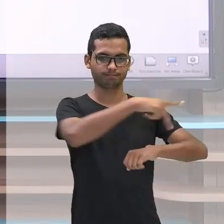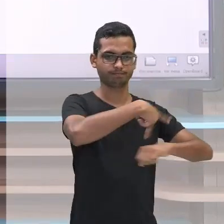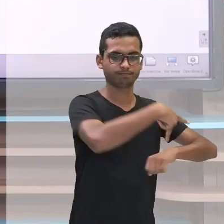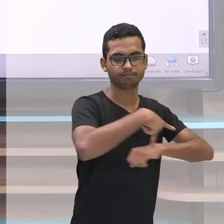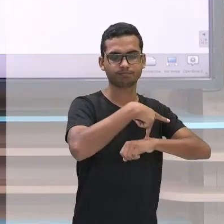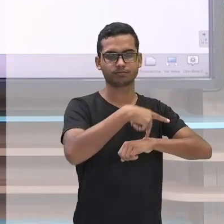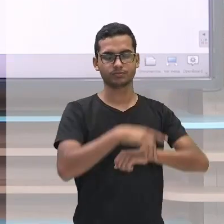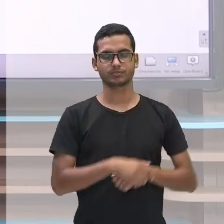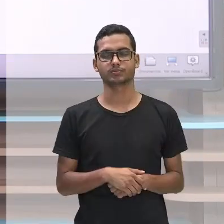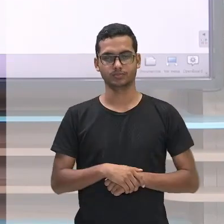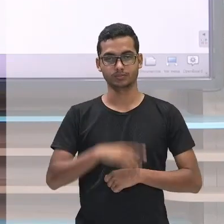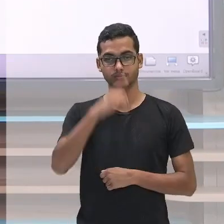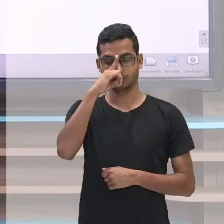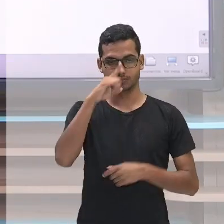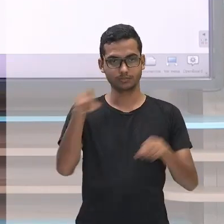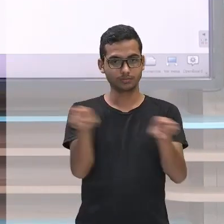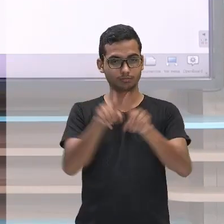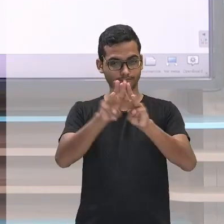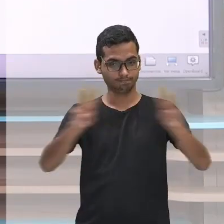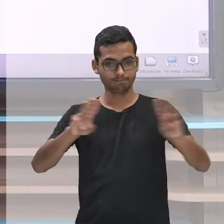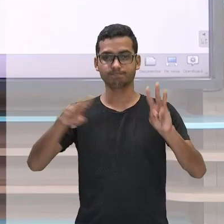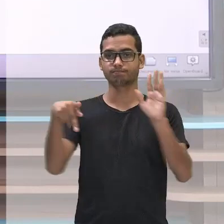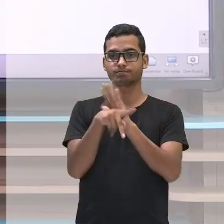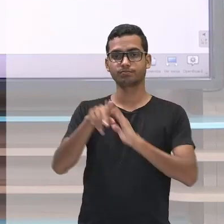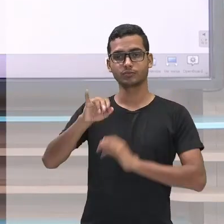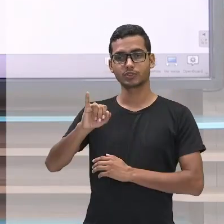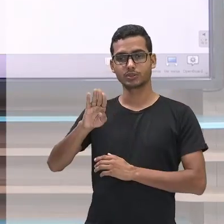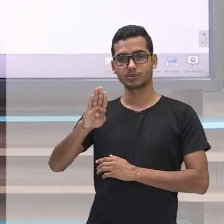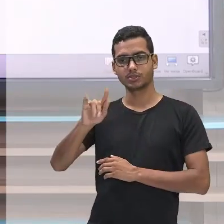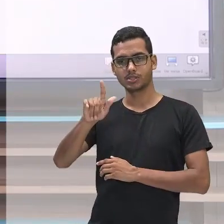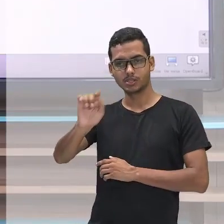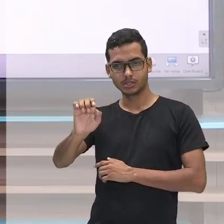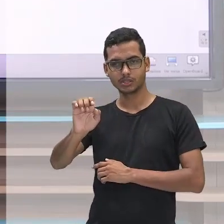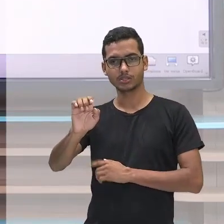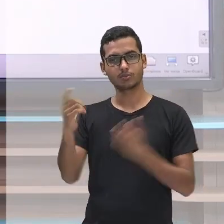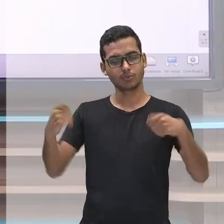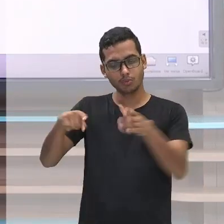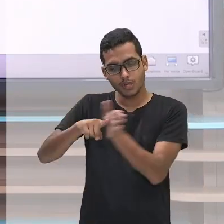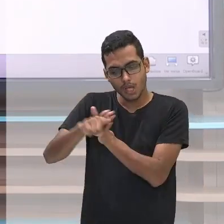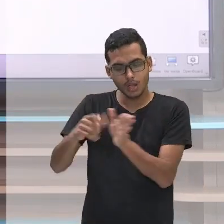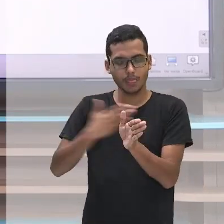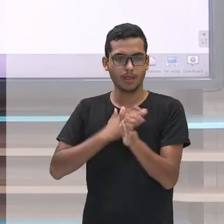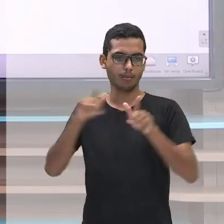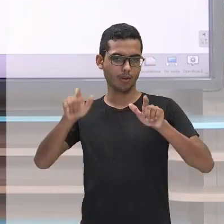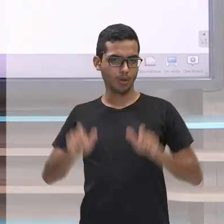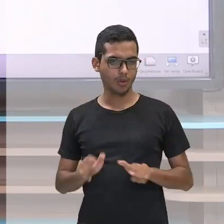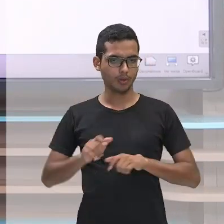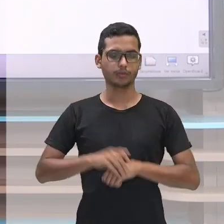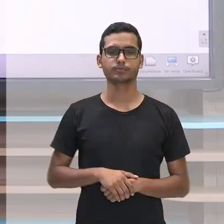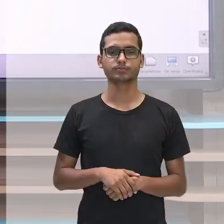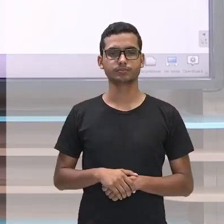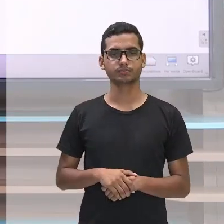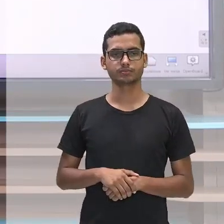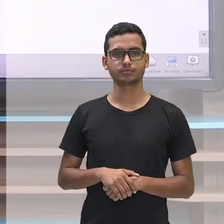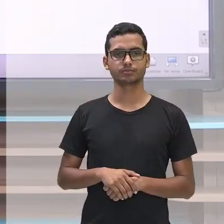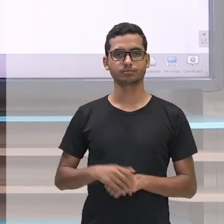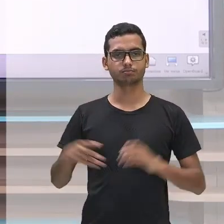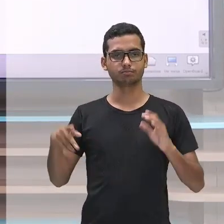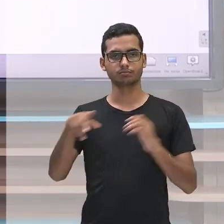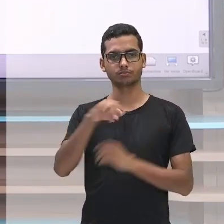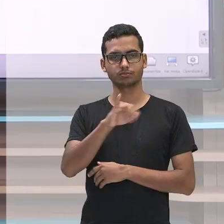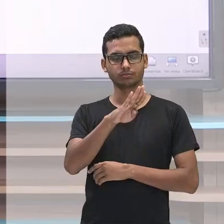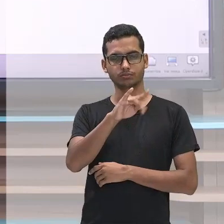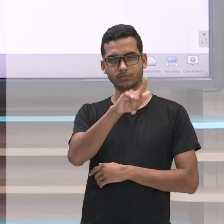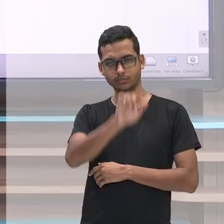informações aí de cada uma das cidades. Quero pesquisar da minha cidade, coloco lá na minha pesquisa, IBGE, IDH,